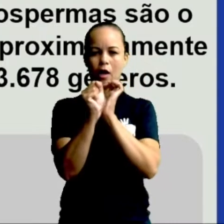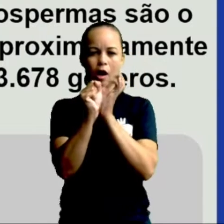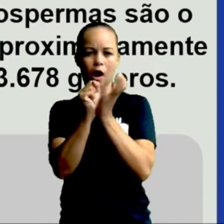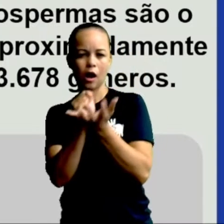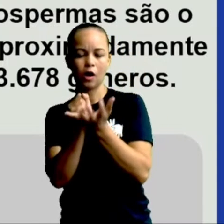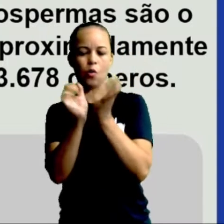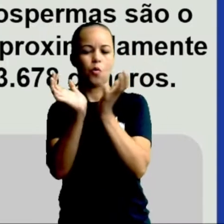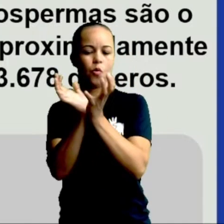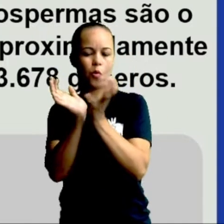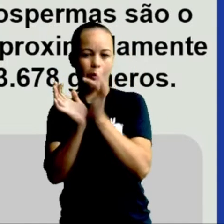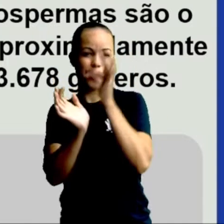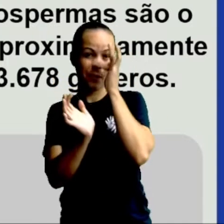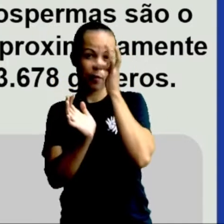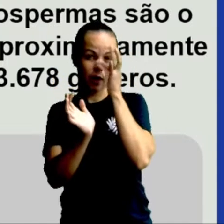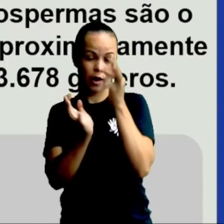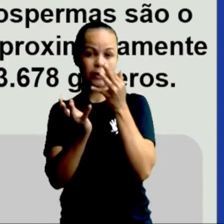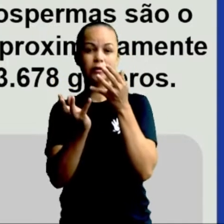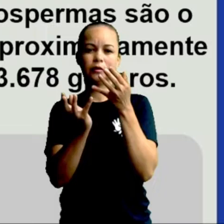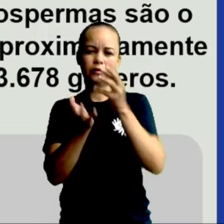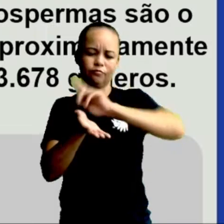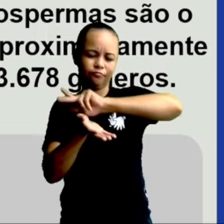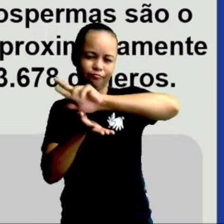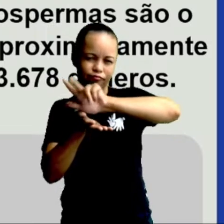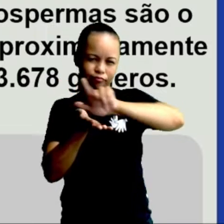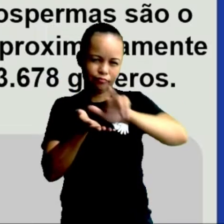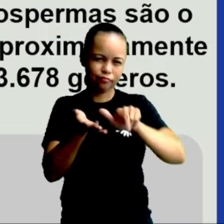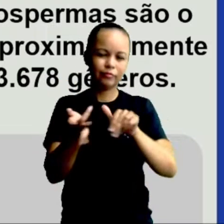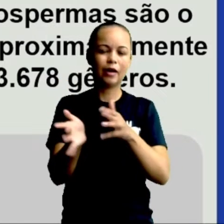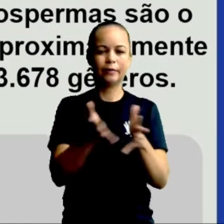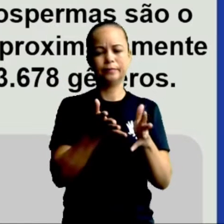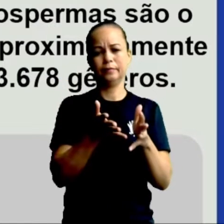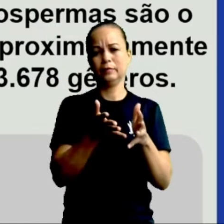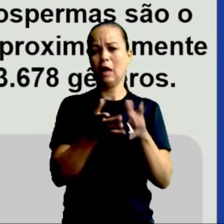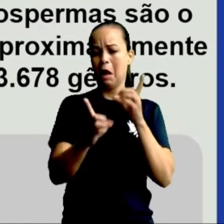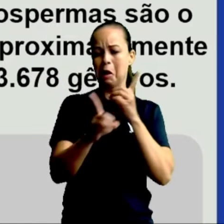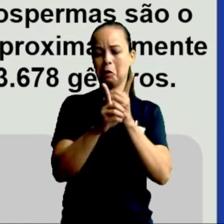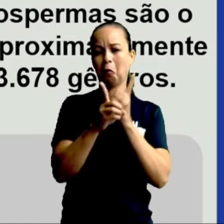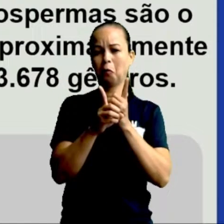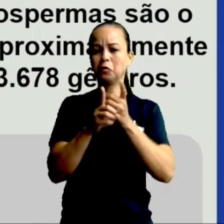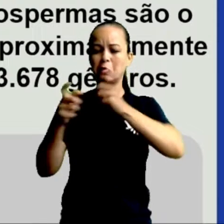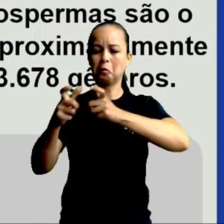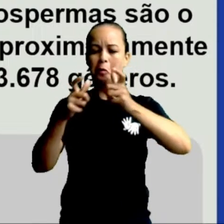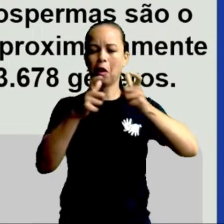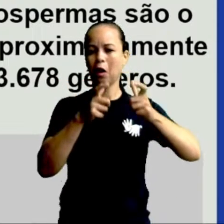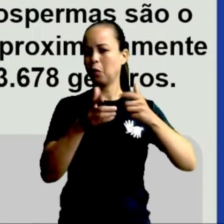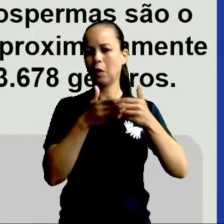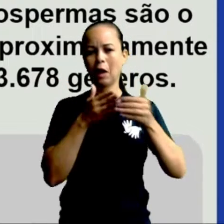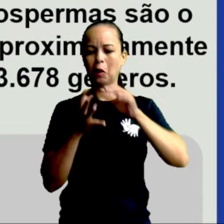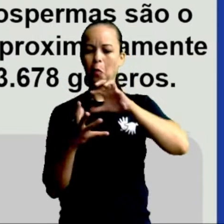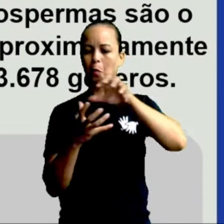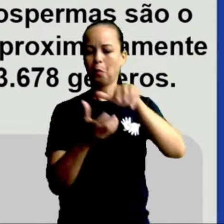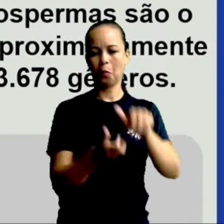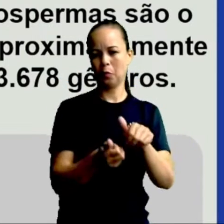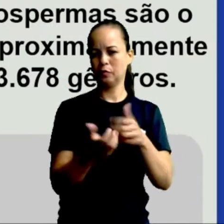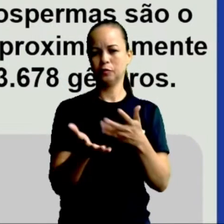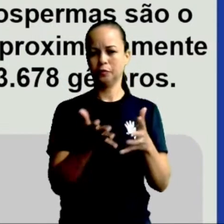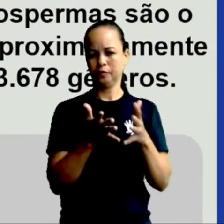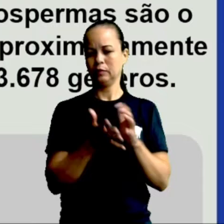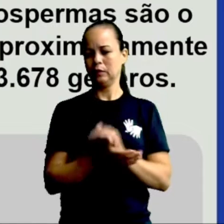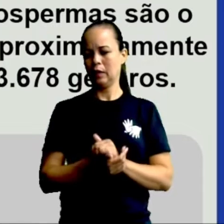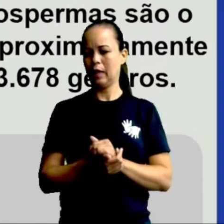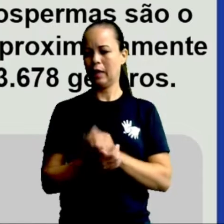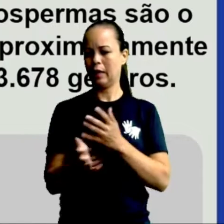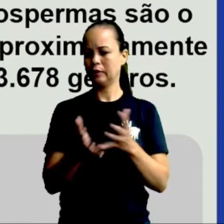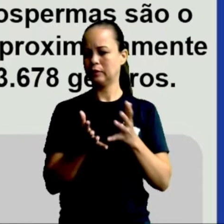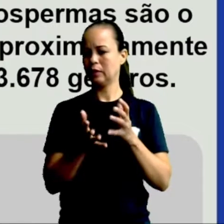grupos de plantas bastante diversificadas. Você vai encontrar em qualquer lugar do planeta. São cosmopolitas, gente.